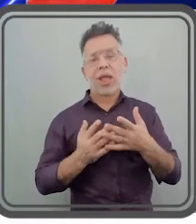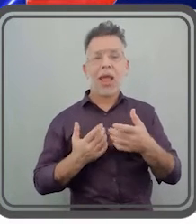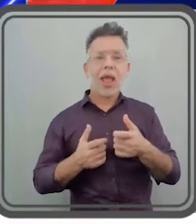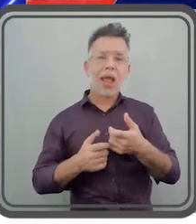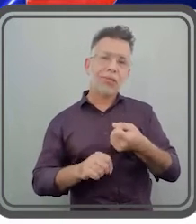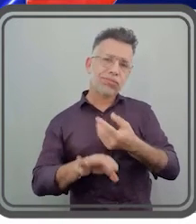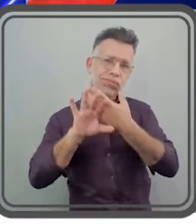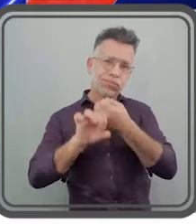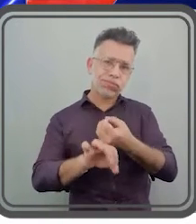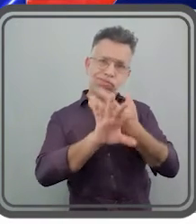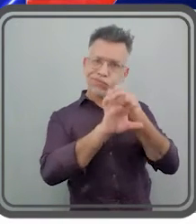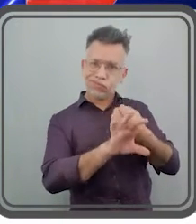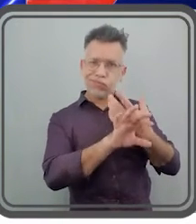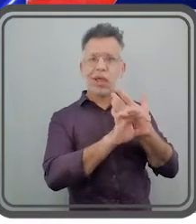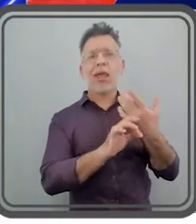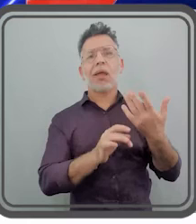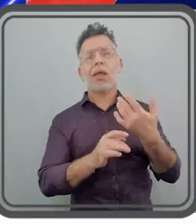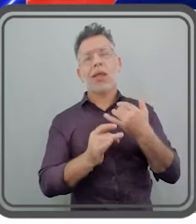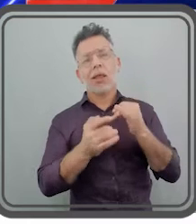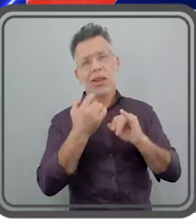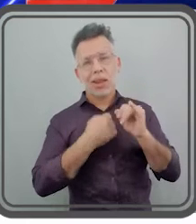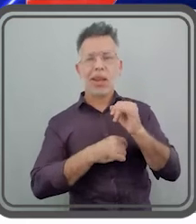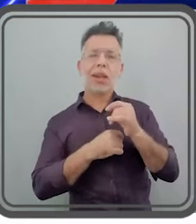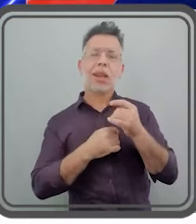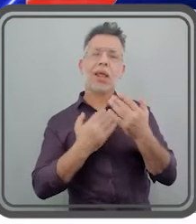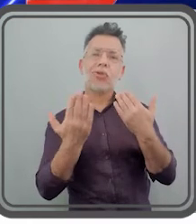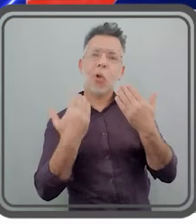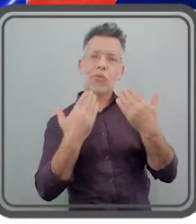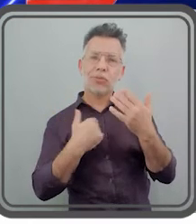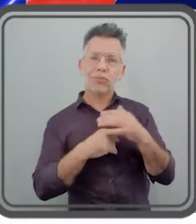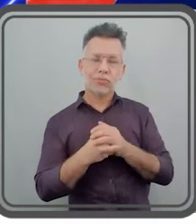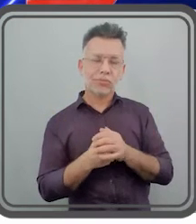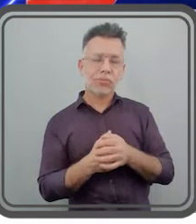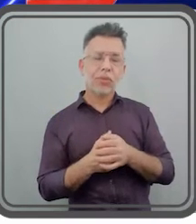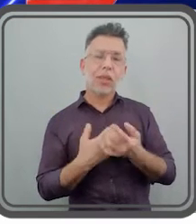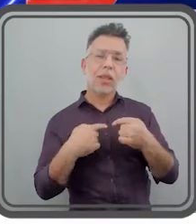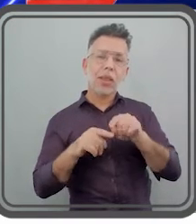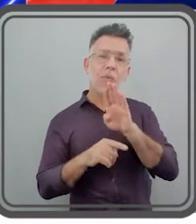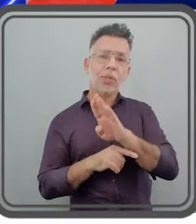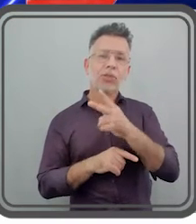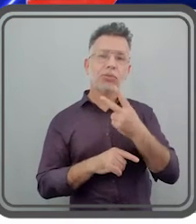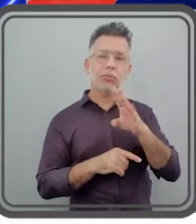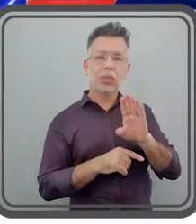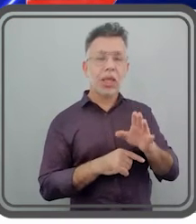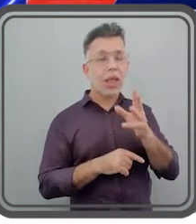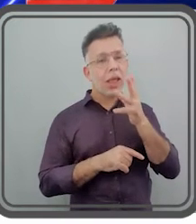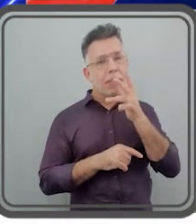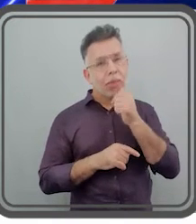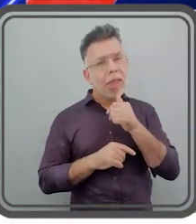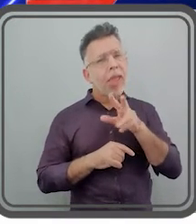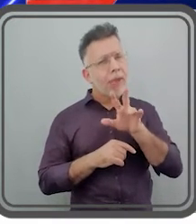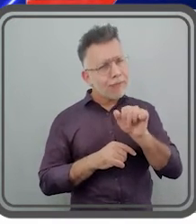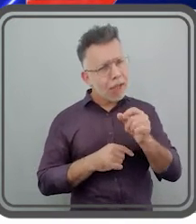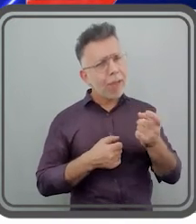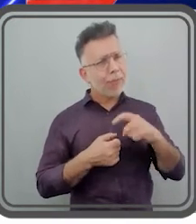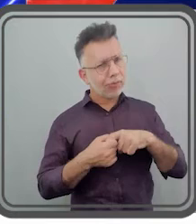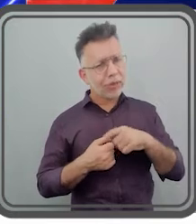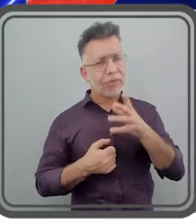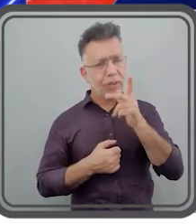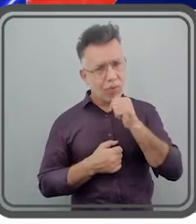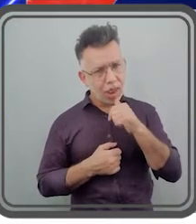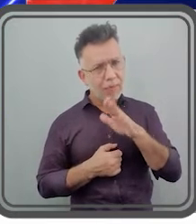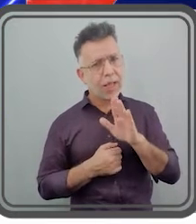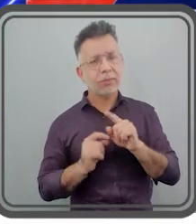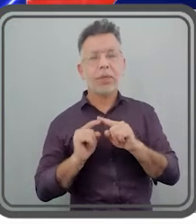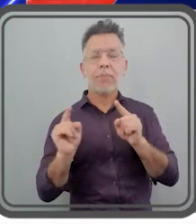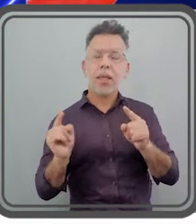utilizar zunza outras ferramentas de internet Então realmente obtido é uma acabou demorando um pouco vai demorar um pouco mais para voltar